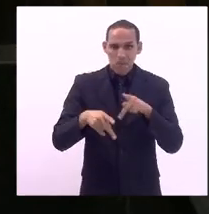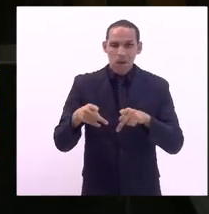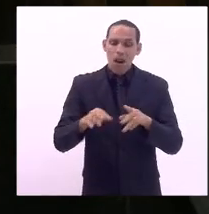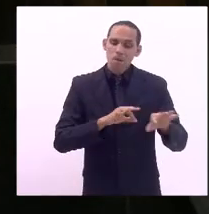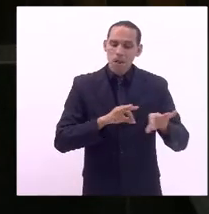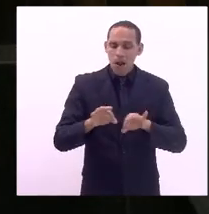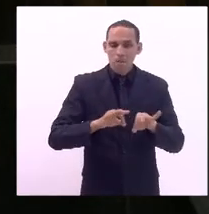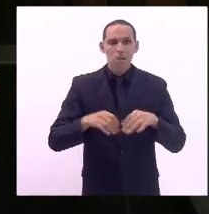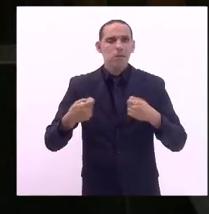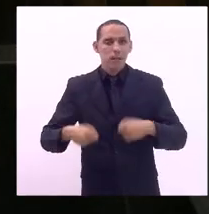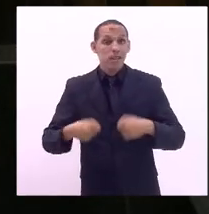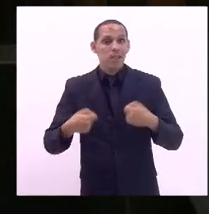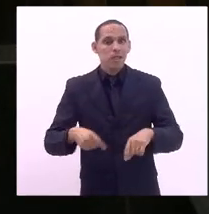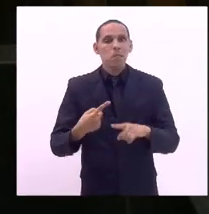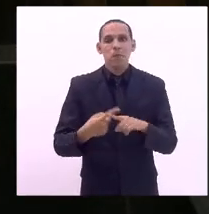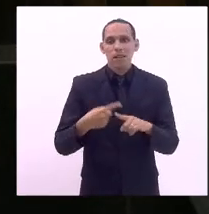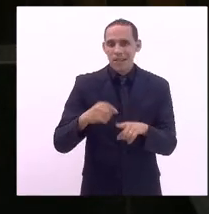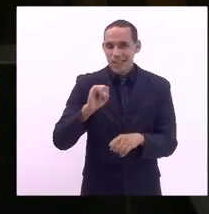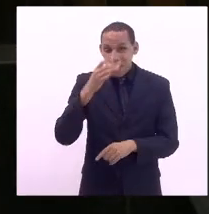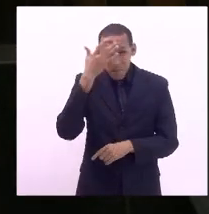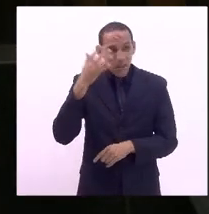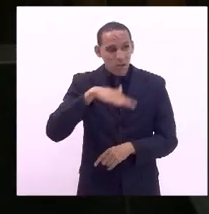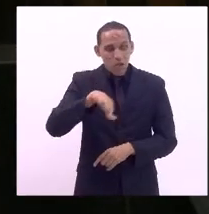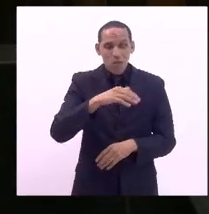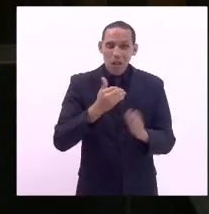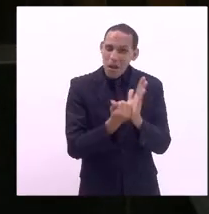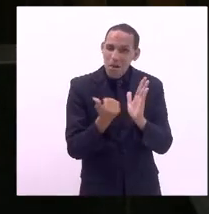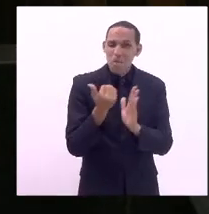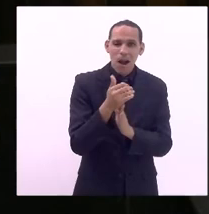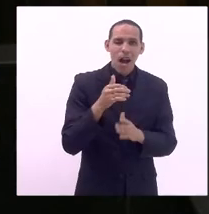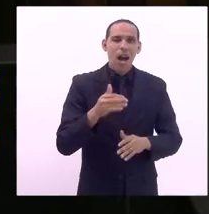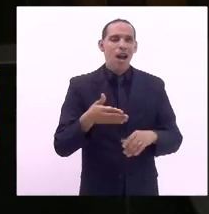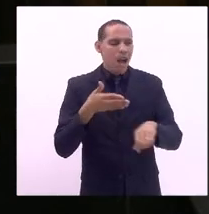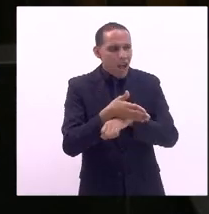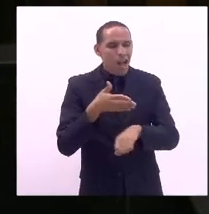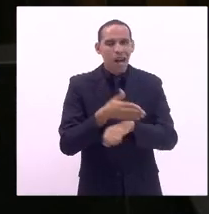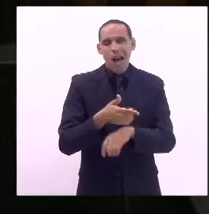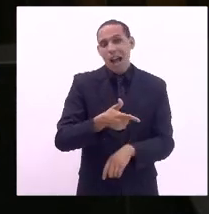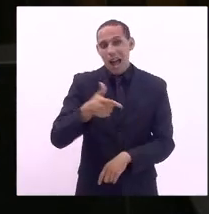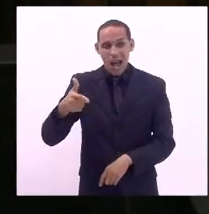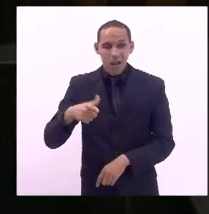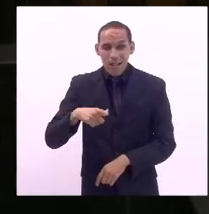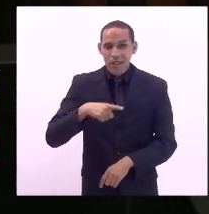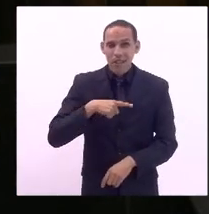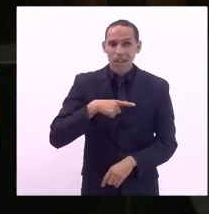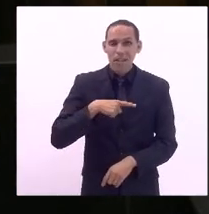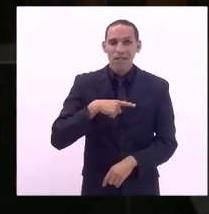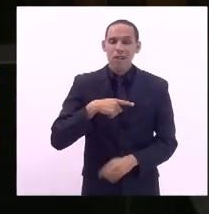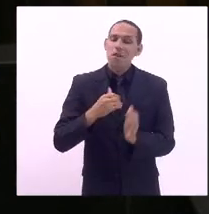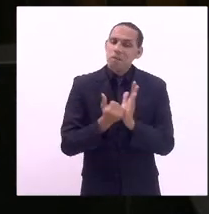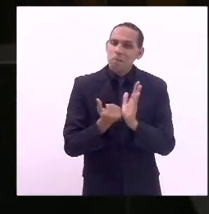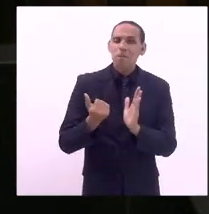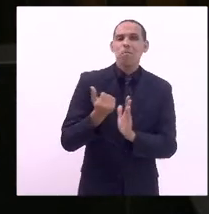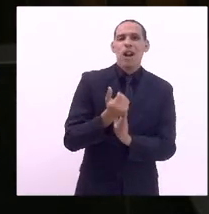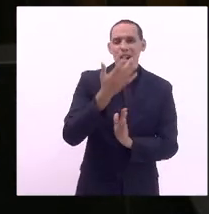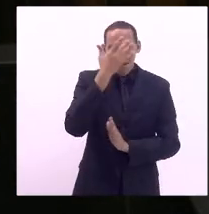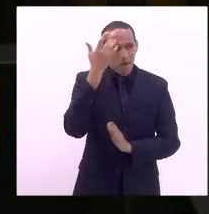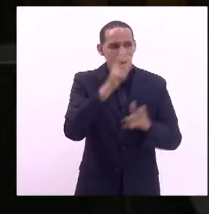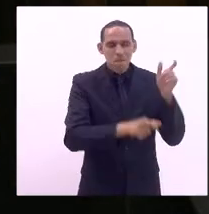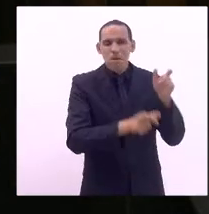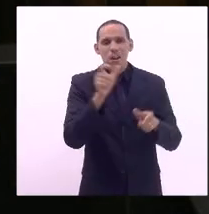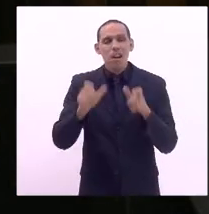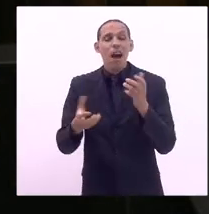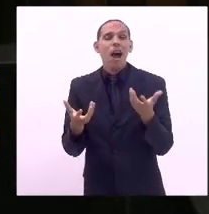sabe que quanto mais gente tiver acesso às armas, maior a possibilidade de pessoas que